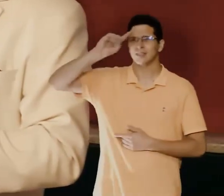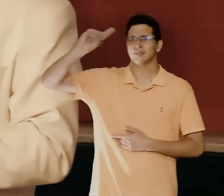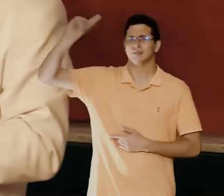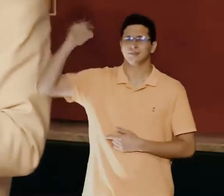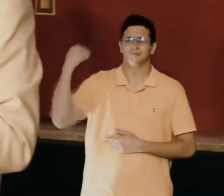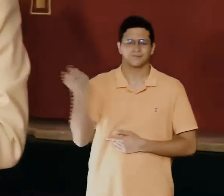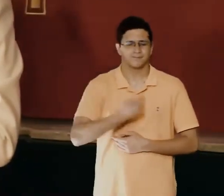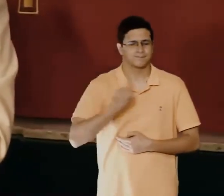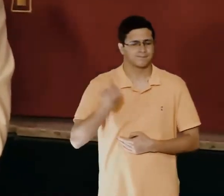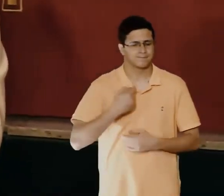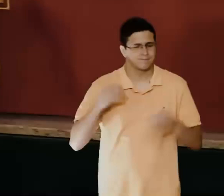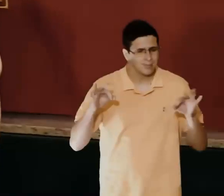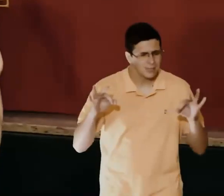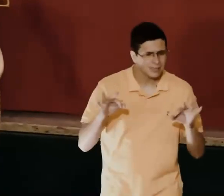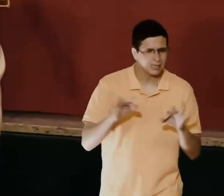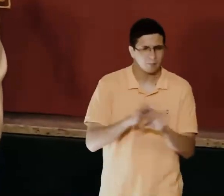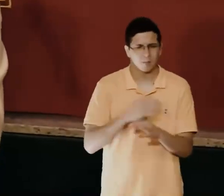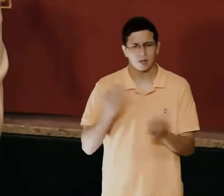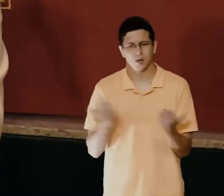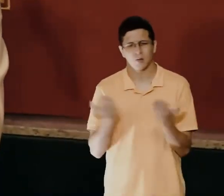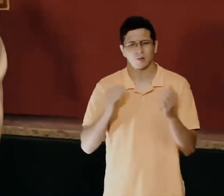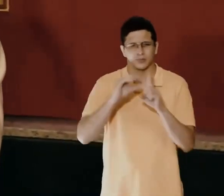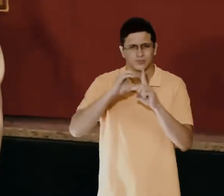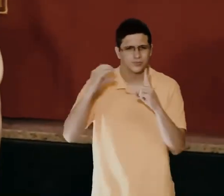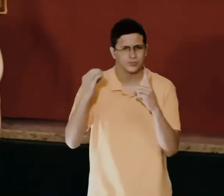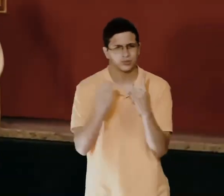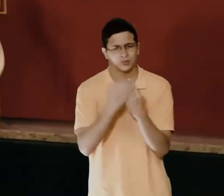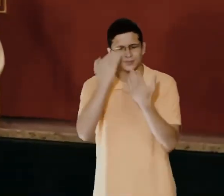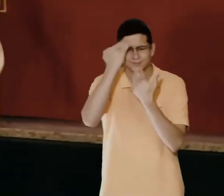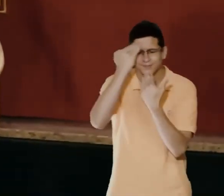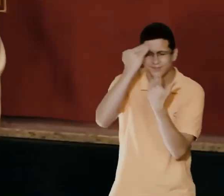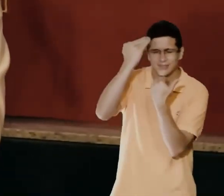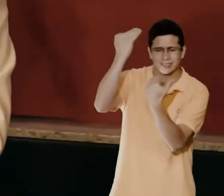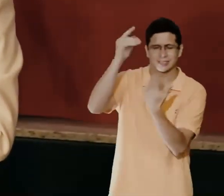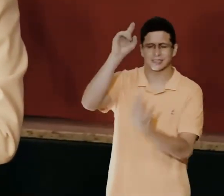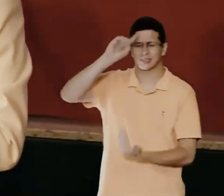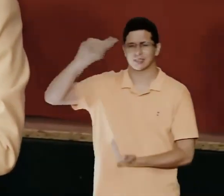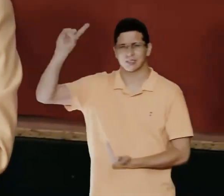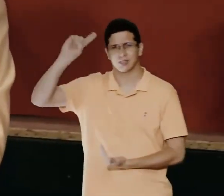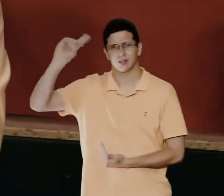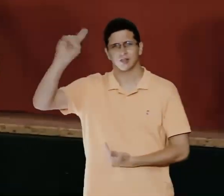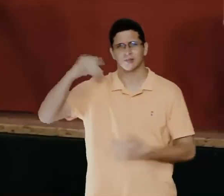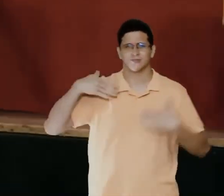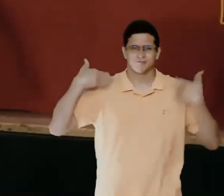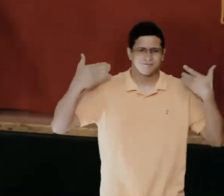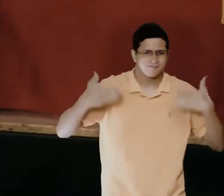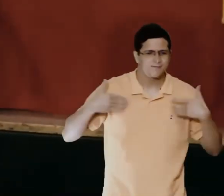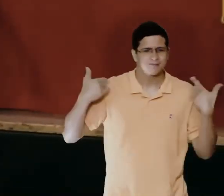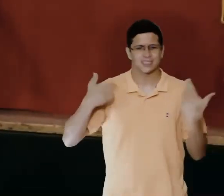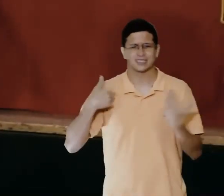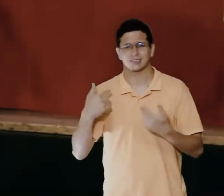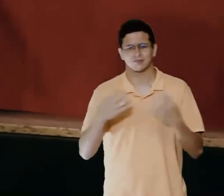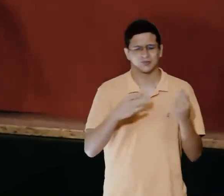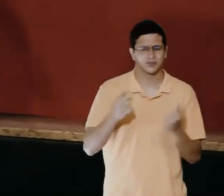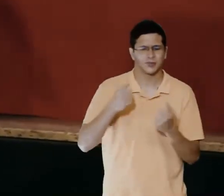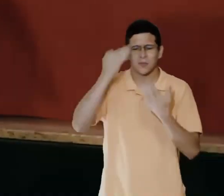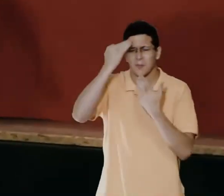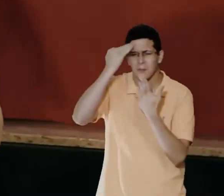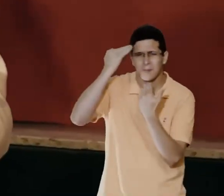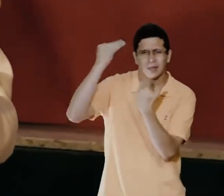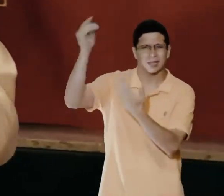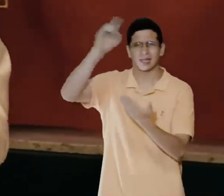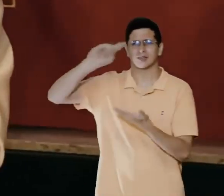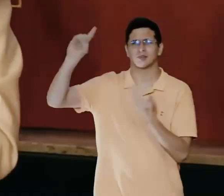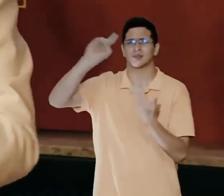terminamos este culto agradecidos por esta festa, por este banquete. Ao terminar, te agradeço pela mensagem livre e poderosa